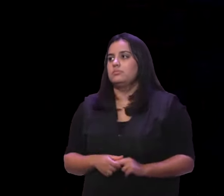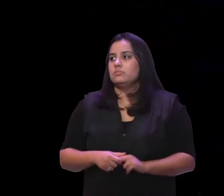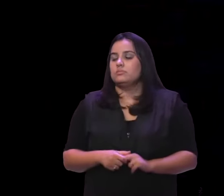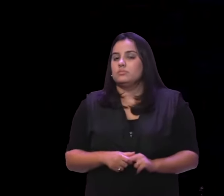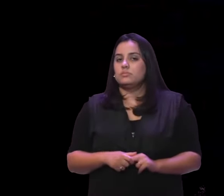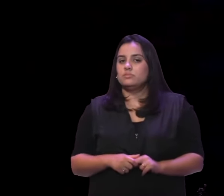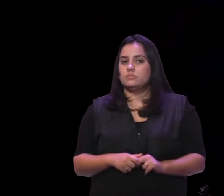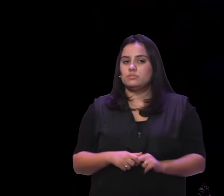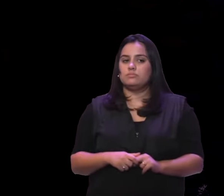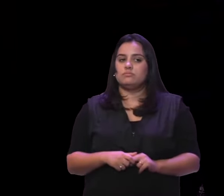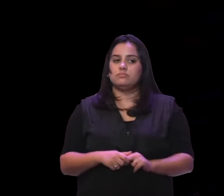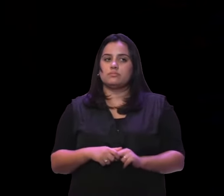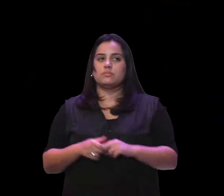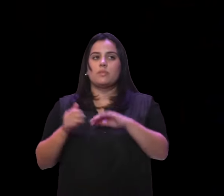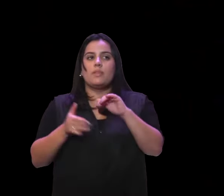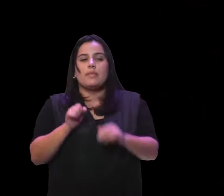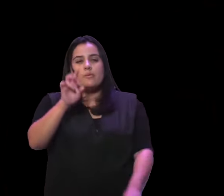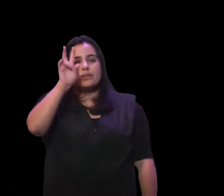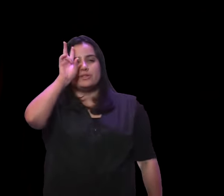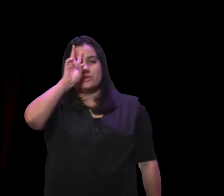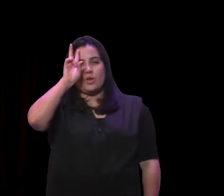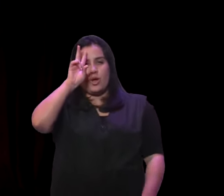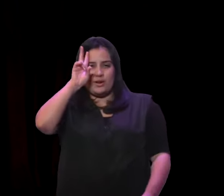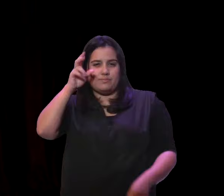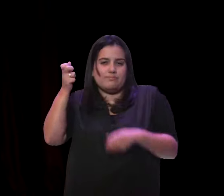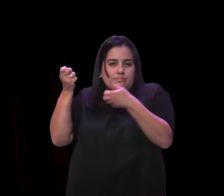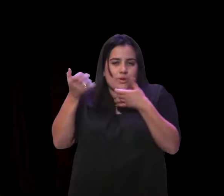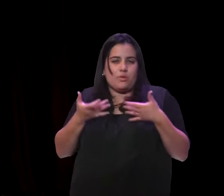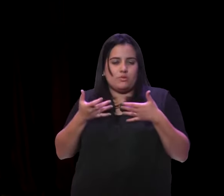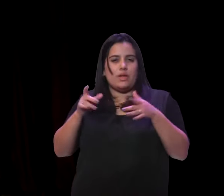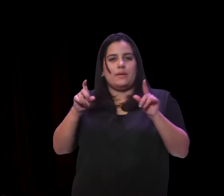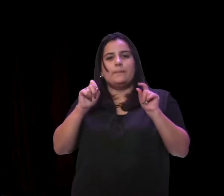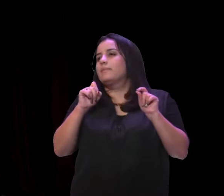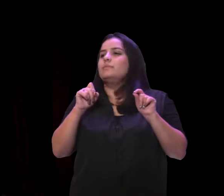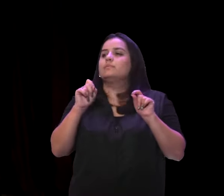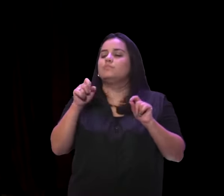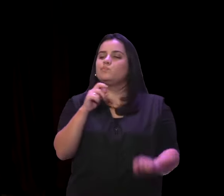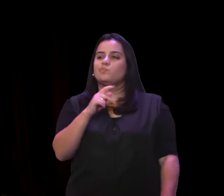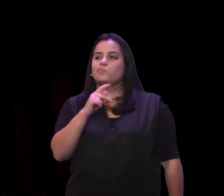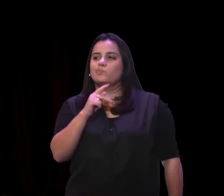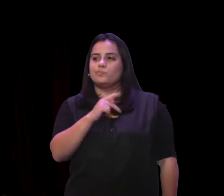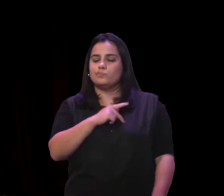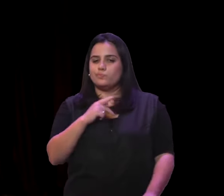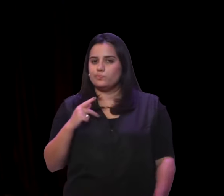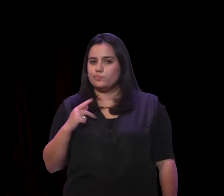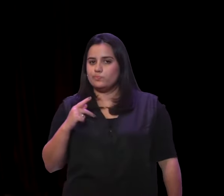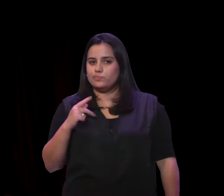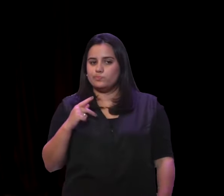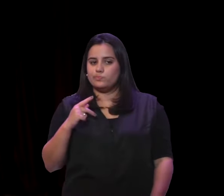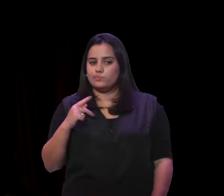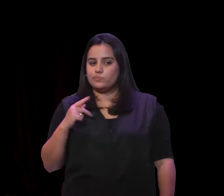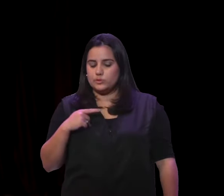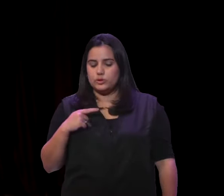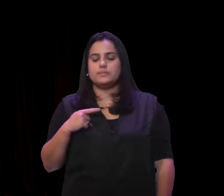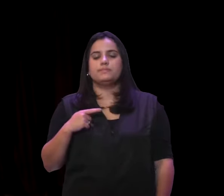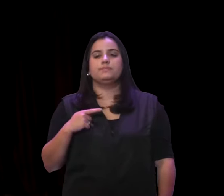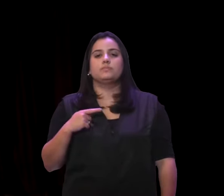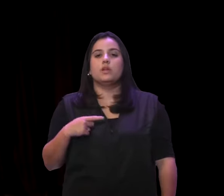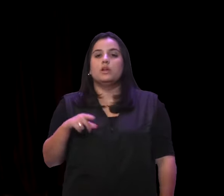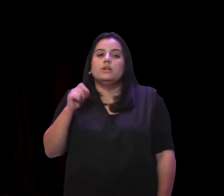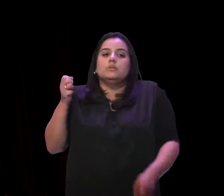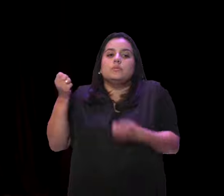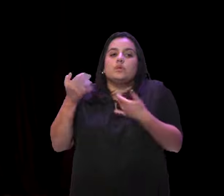Eu ouvi uma história semana passada de uma pastora, ela estava contando para a gente que no ministério de adolescentes